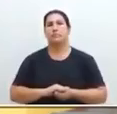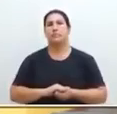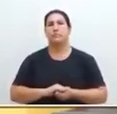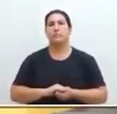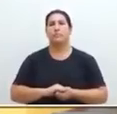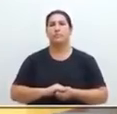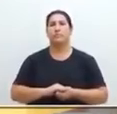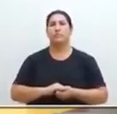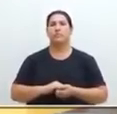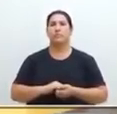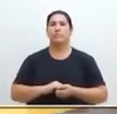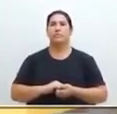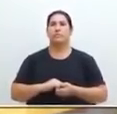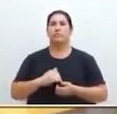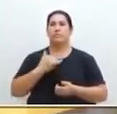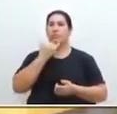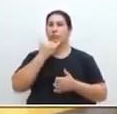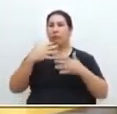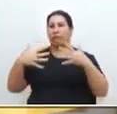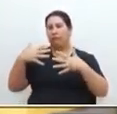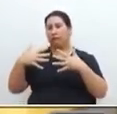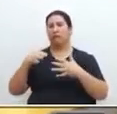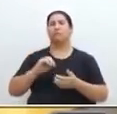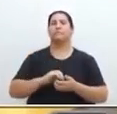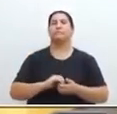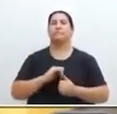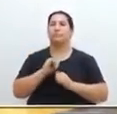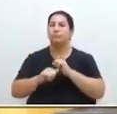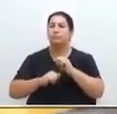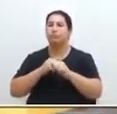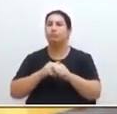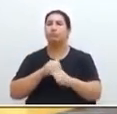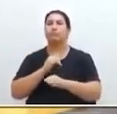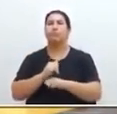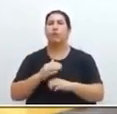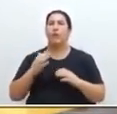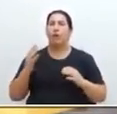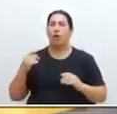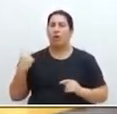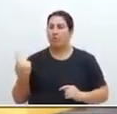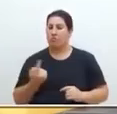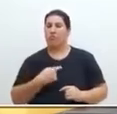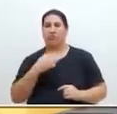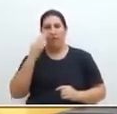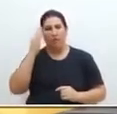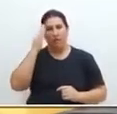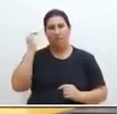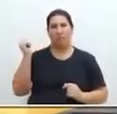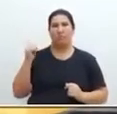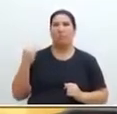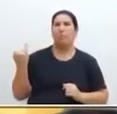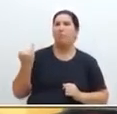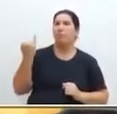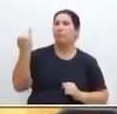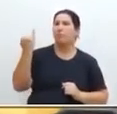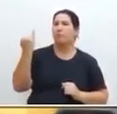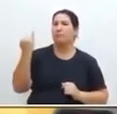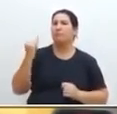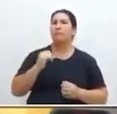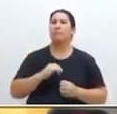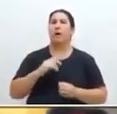de leis nós sabemos da importância da da política pública